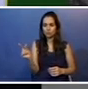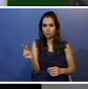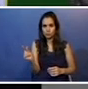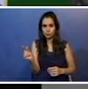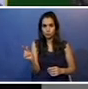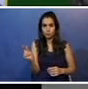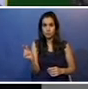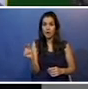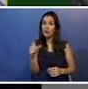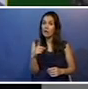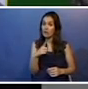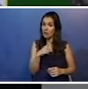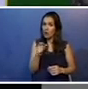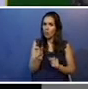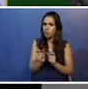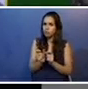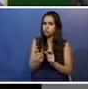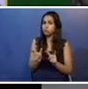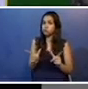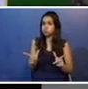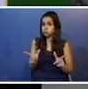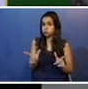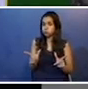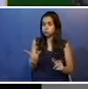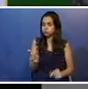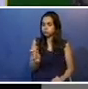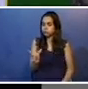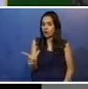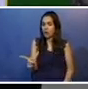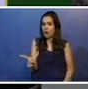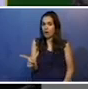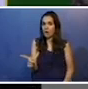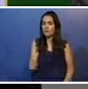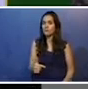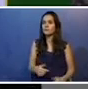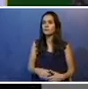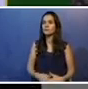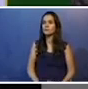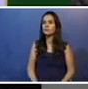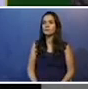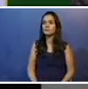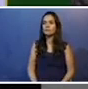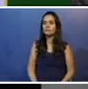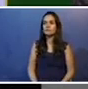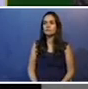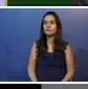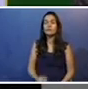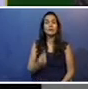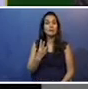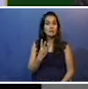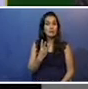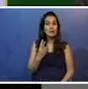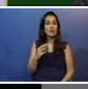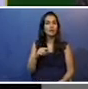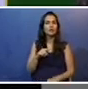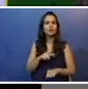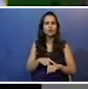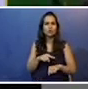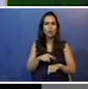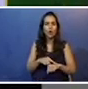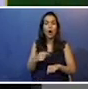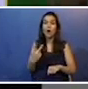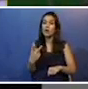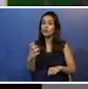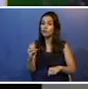o ponteirão. Eles estão aqui próximos, mas tem diferença. Olha lá, 3 horas e 20